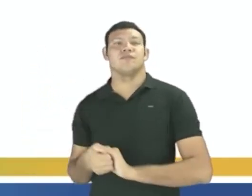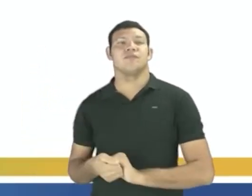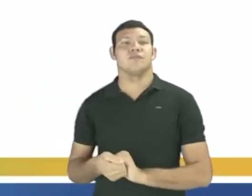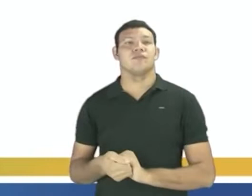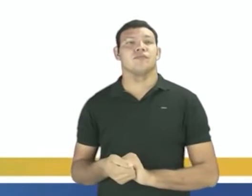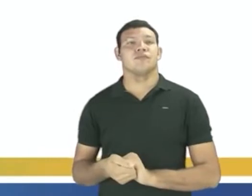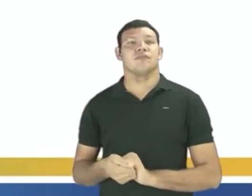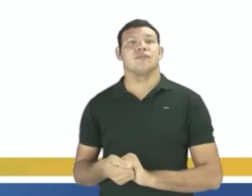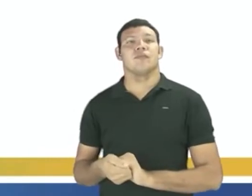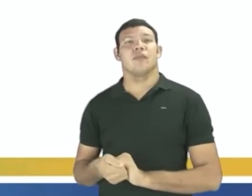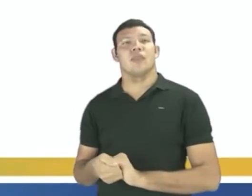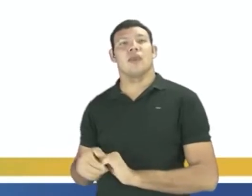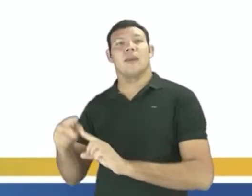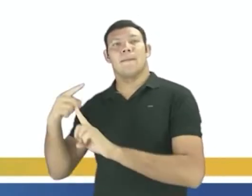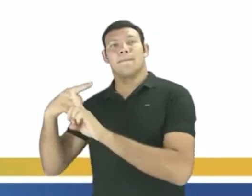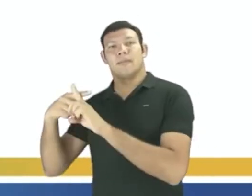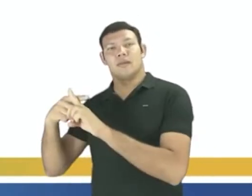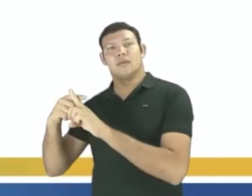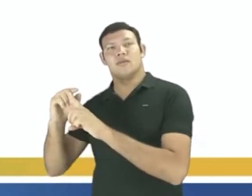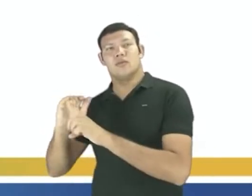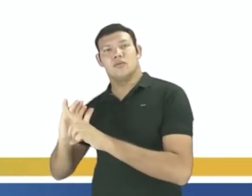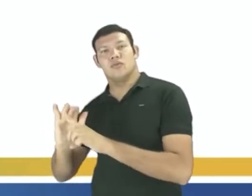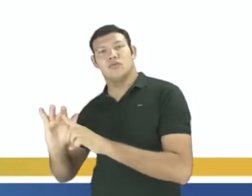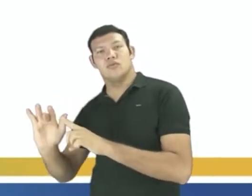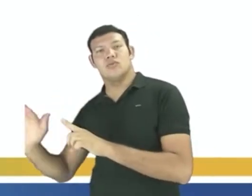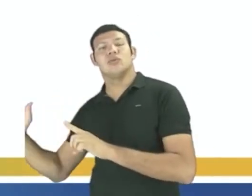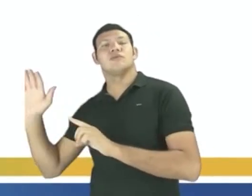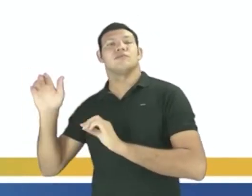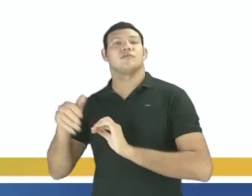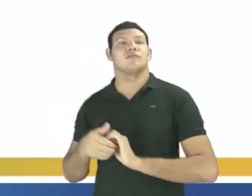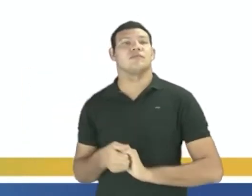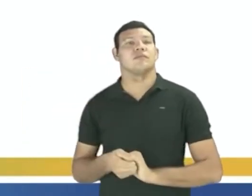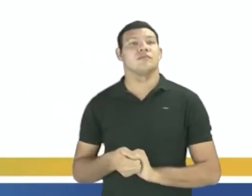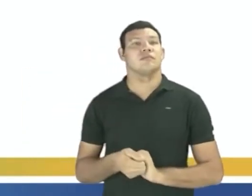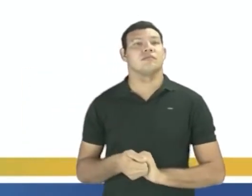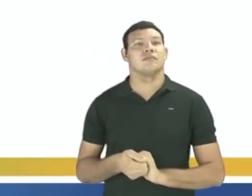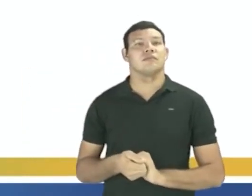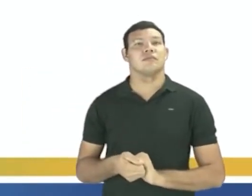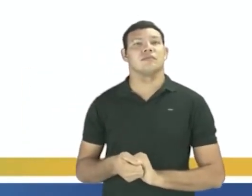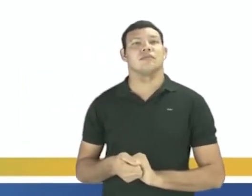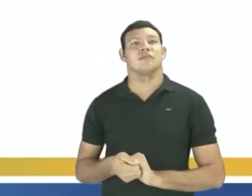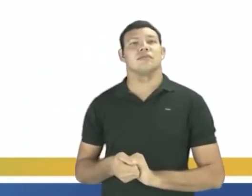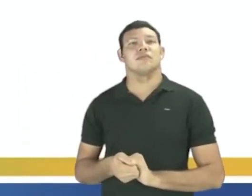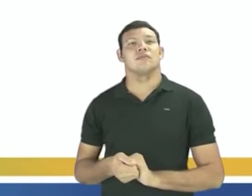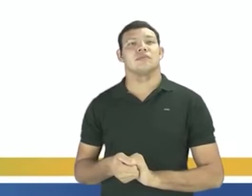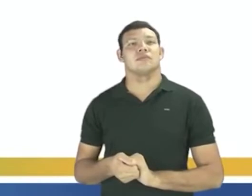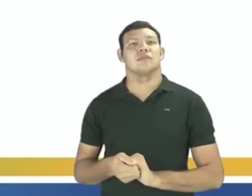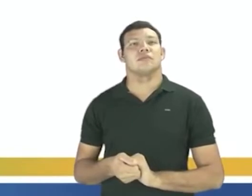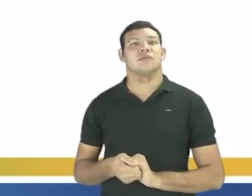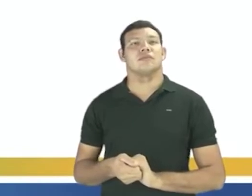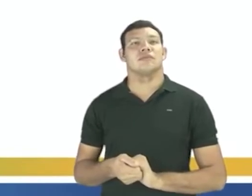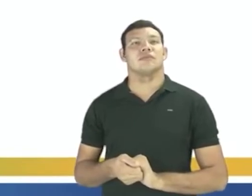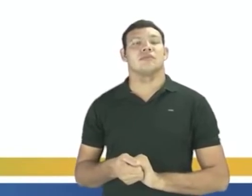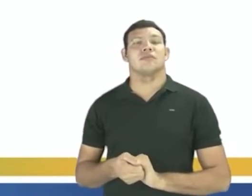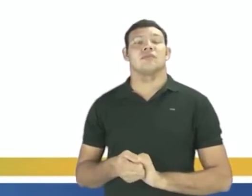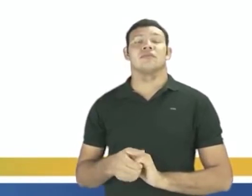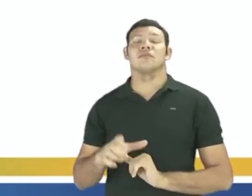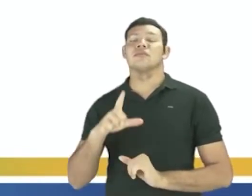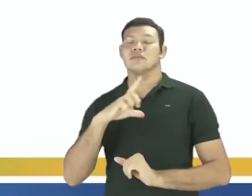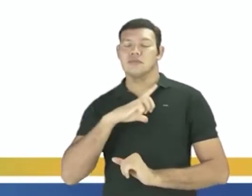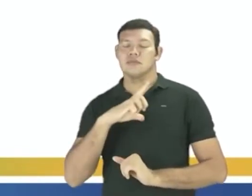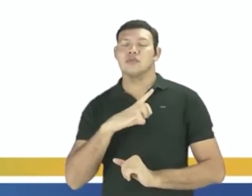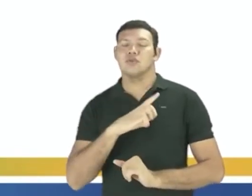subscrito n menos 1 da posição, vezes x, mais a n. Em que